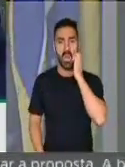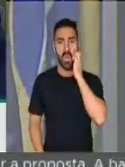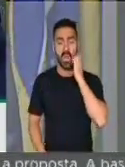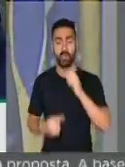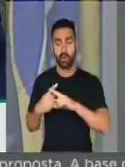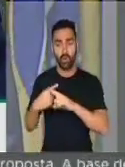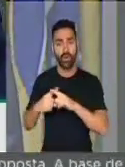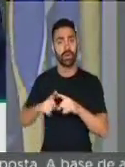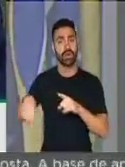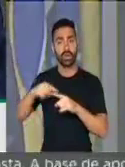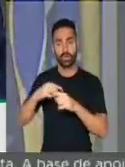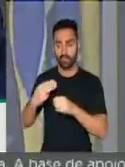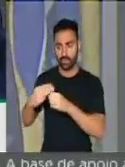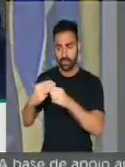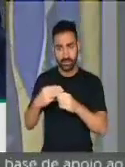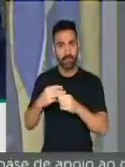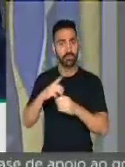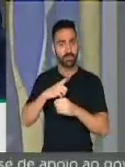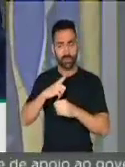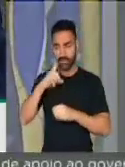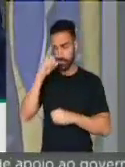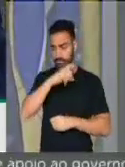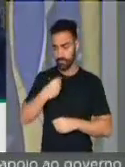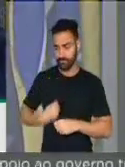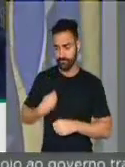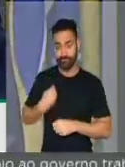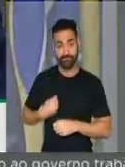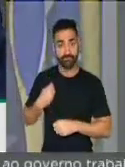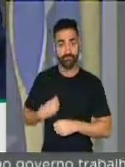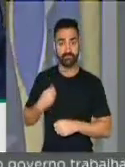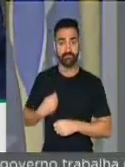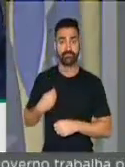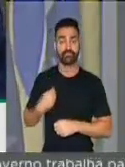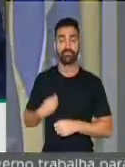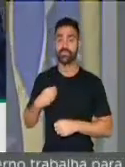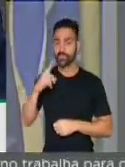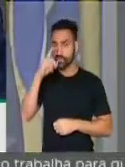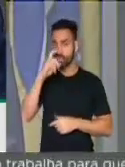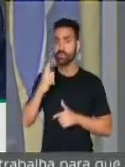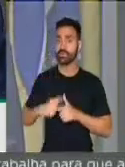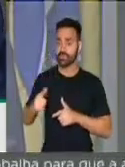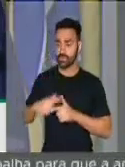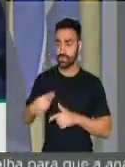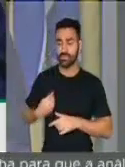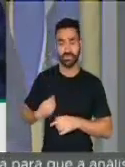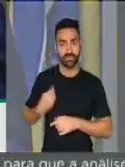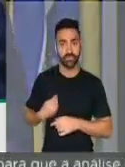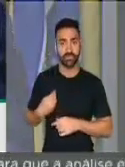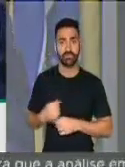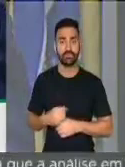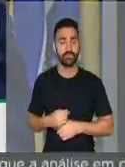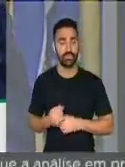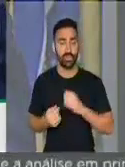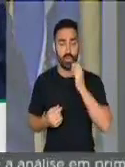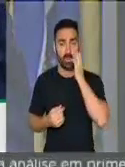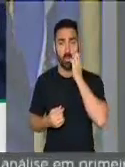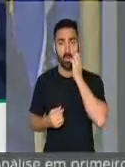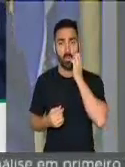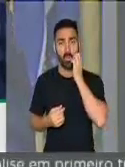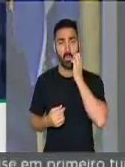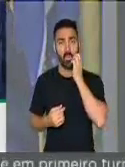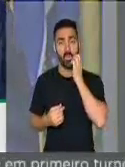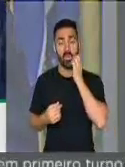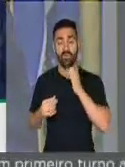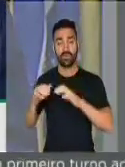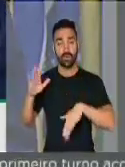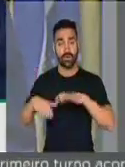os municípios estão passando por graves dificuldades, essa talvez seja